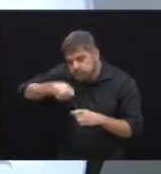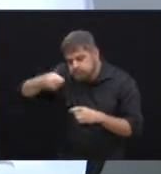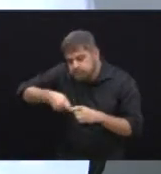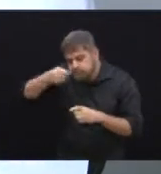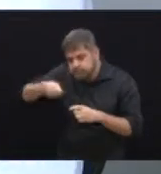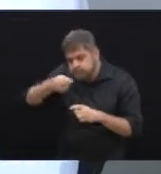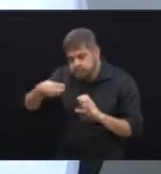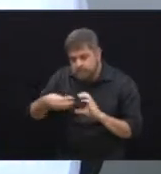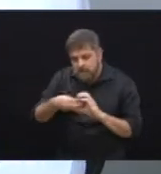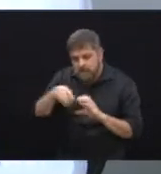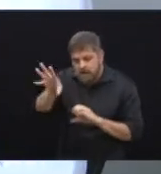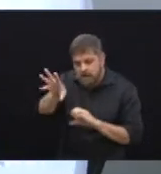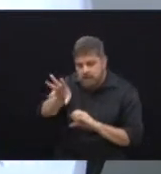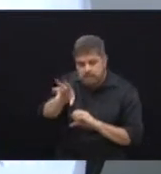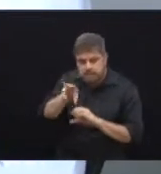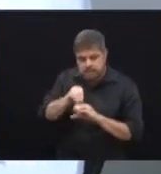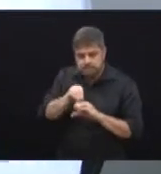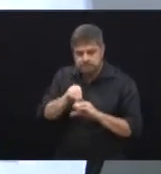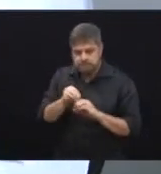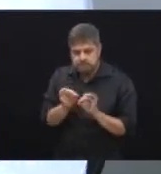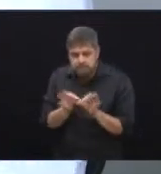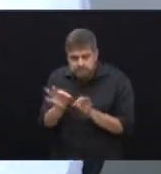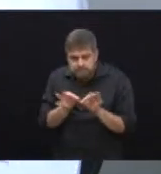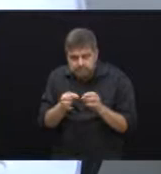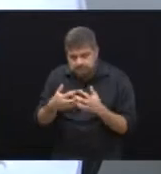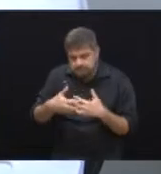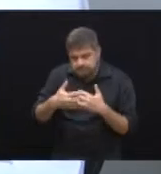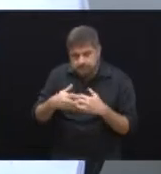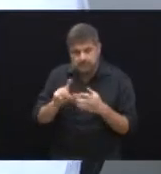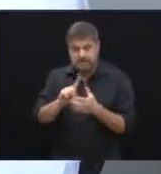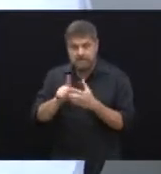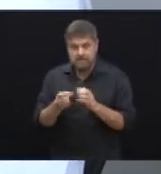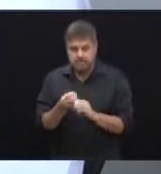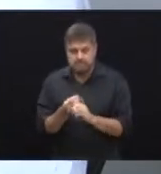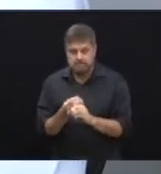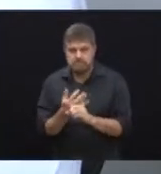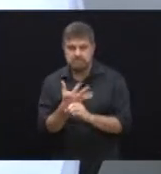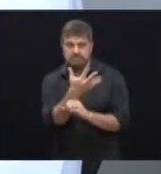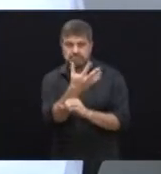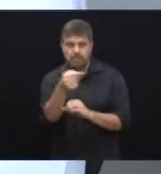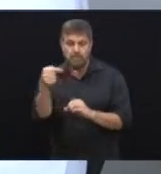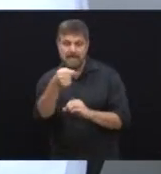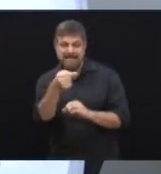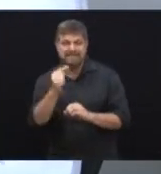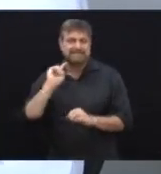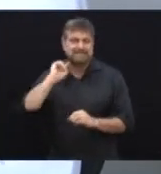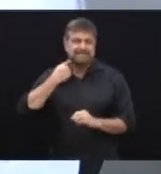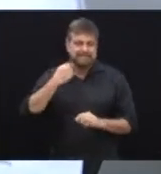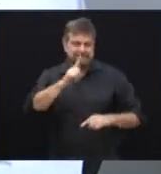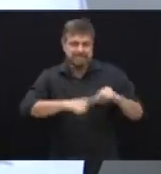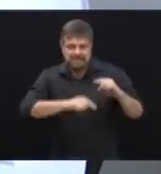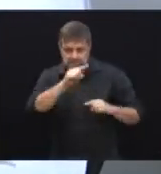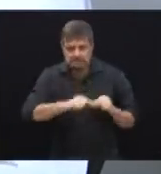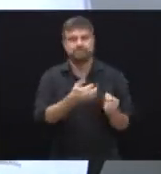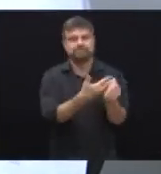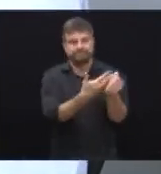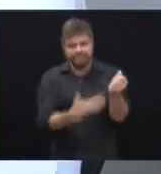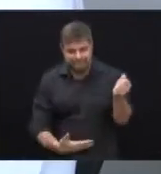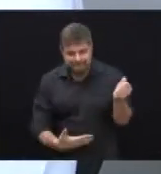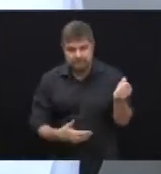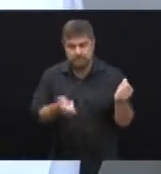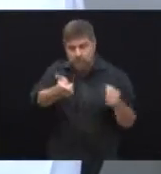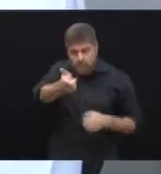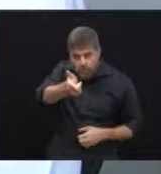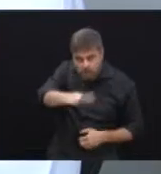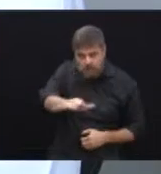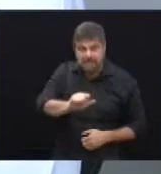você absorveu lá no intestino, ela digere e tem as impurezas que ela gera. Essas impurezas que ela gera